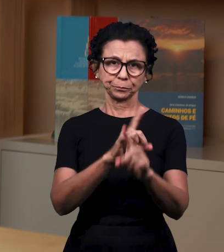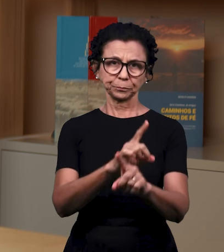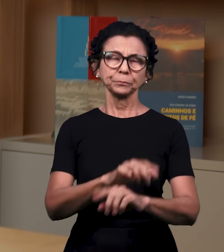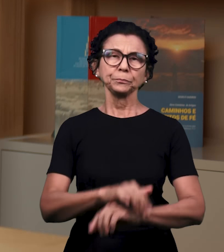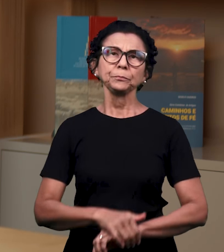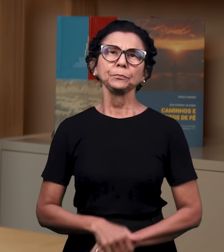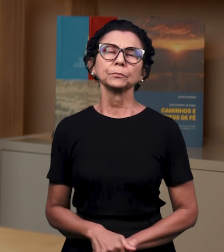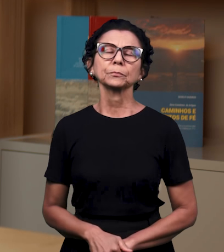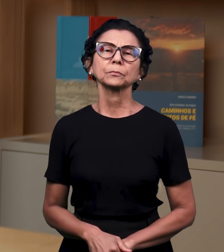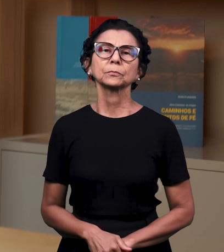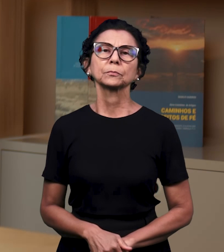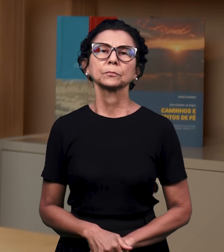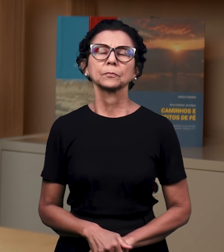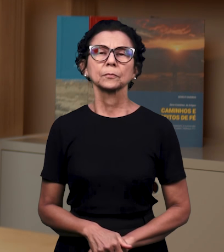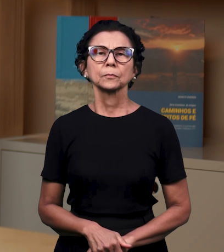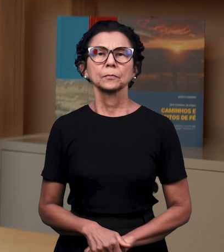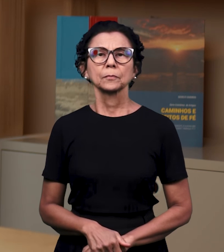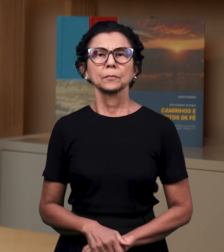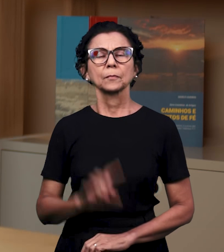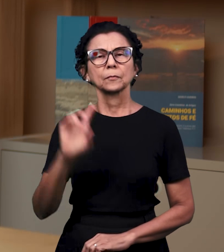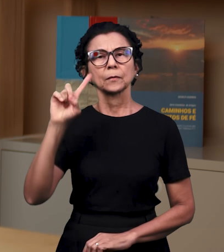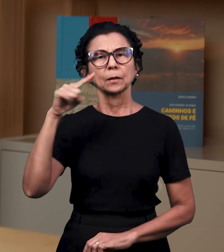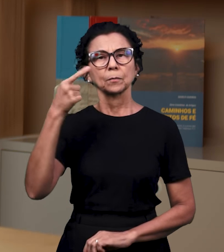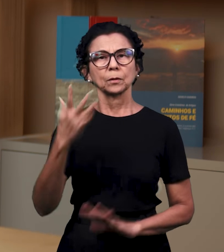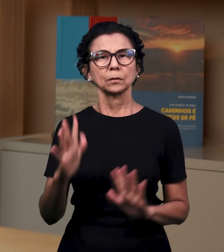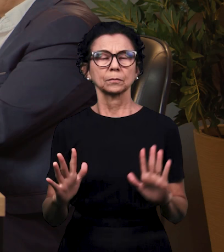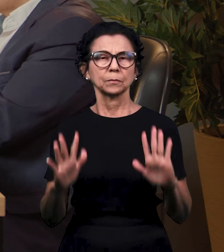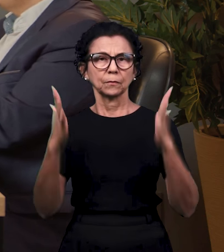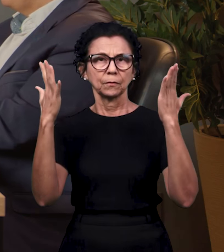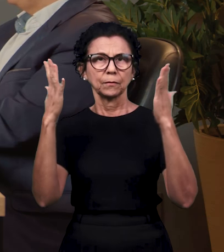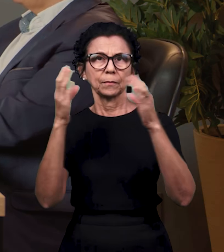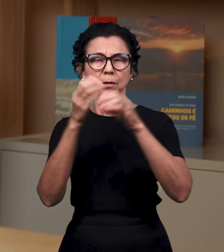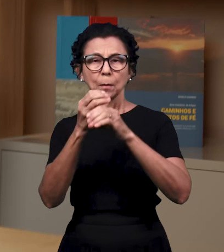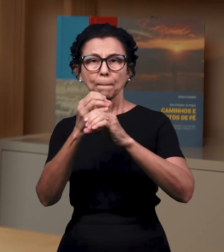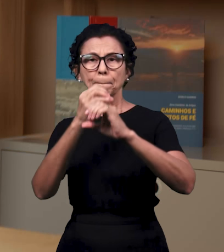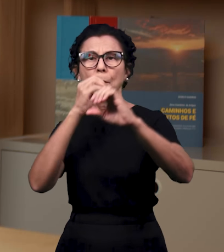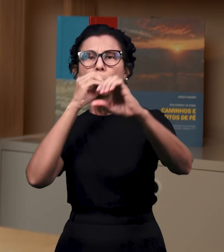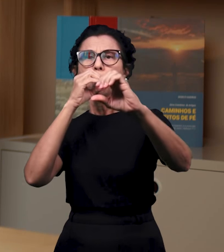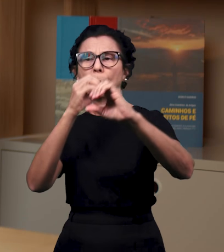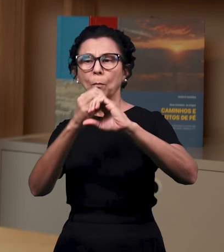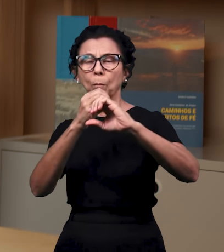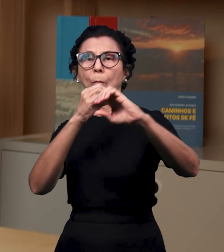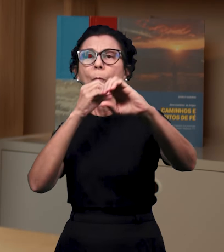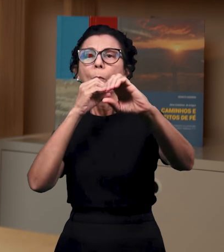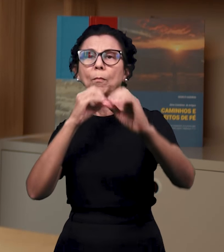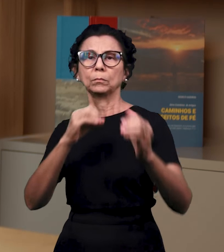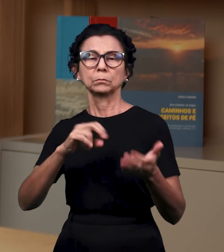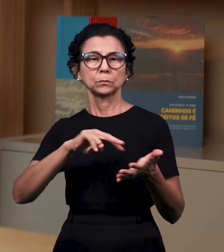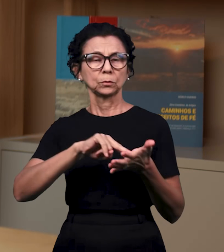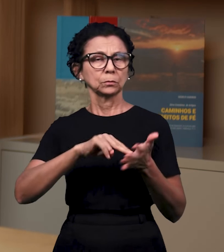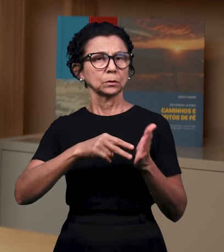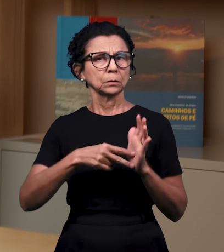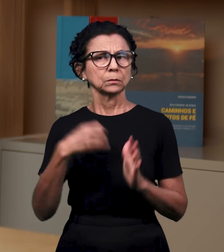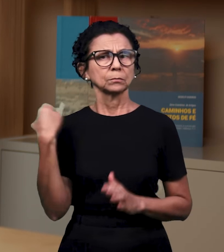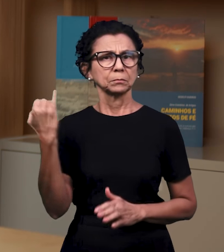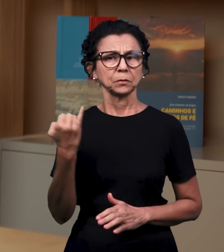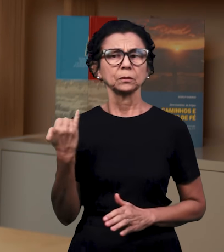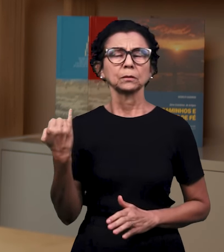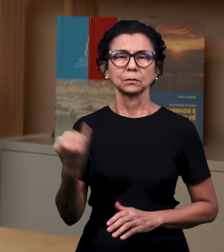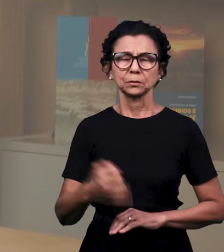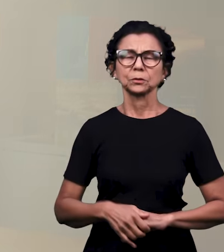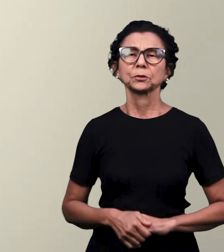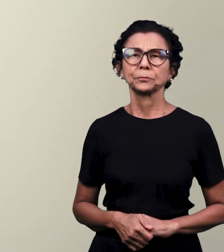a próxima festa, que é a festa das trombetas. As trombetas, elas tinham um significado muito importante para